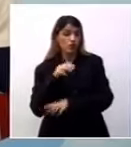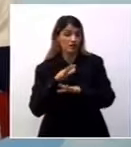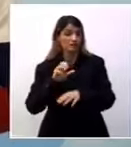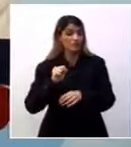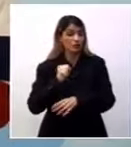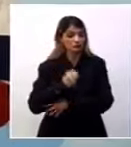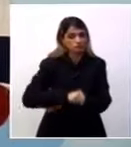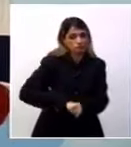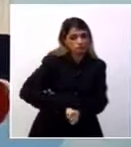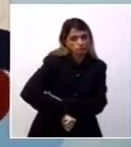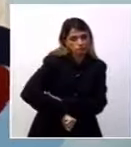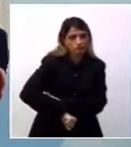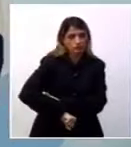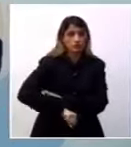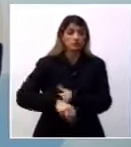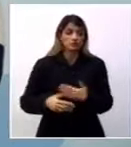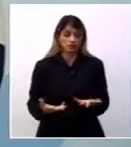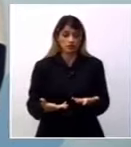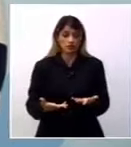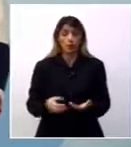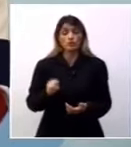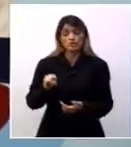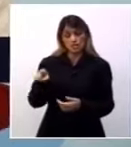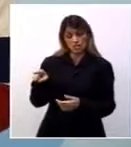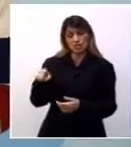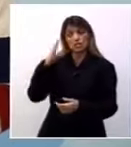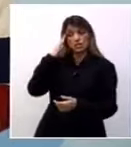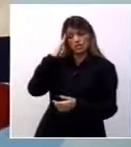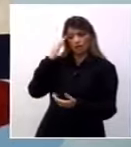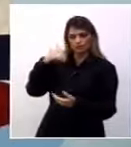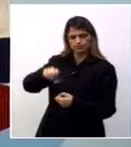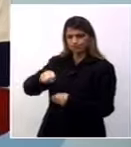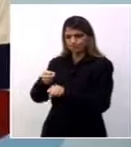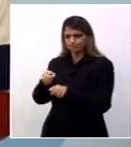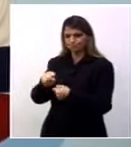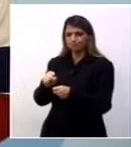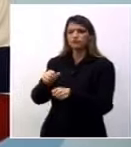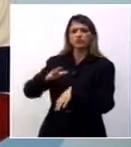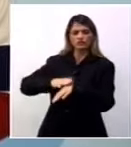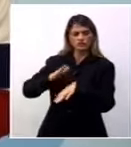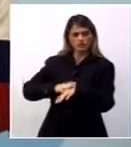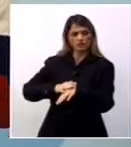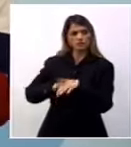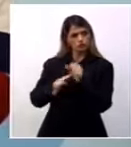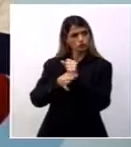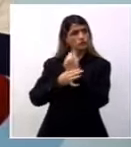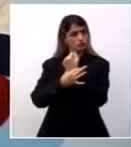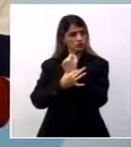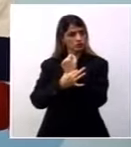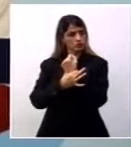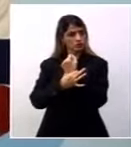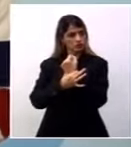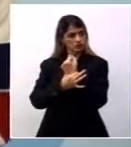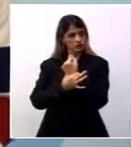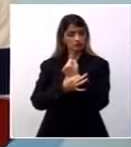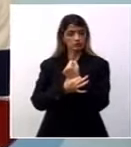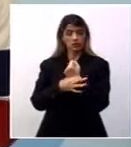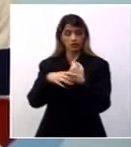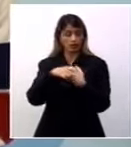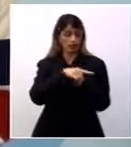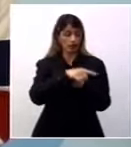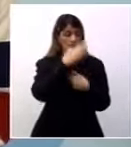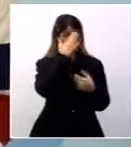torcer. Então, nesse caso, ele sabendo o movimento, ele vai executar com maior segurança, vocês vão aplicar e ele vai confiar mais em